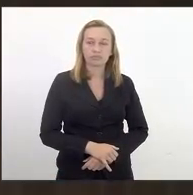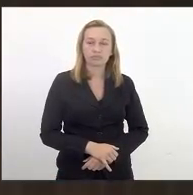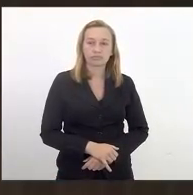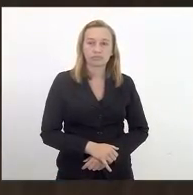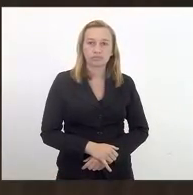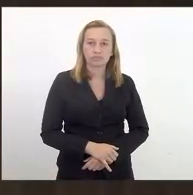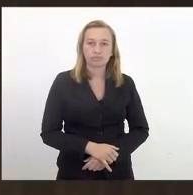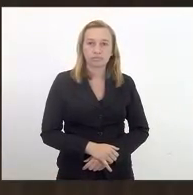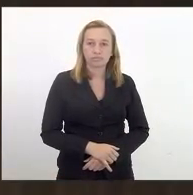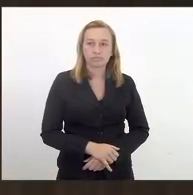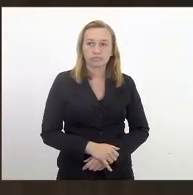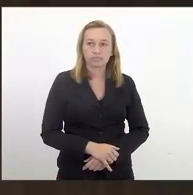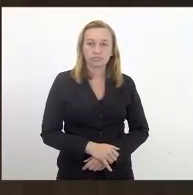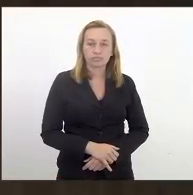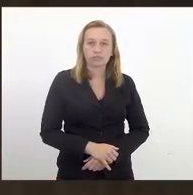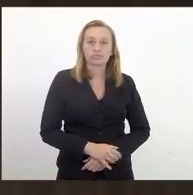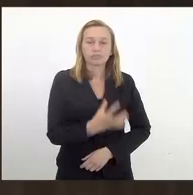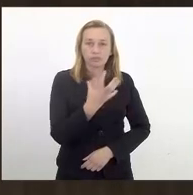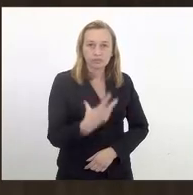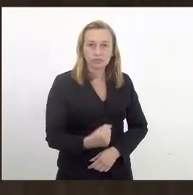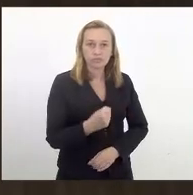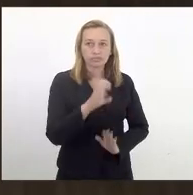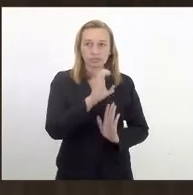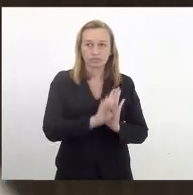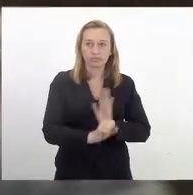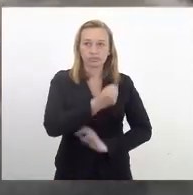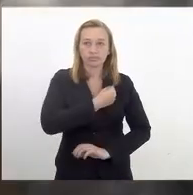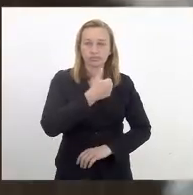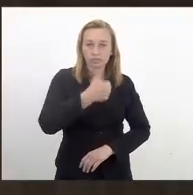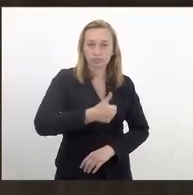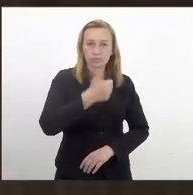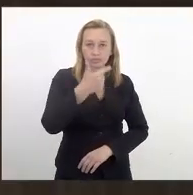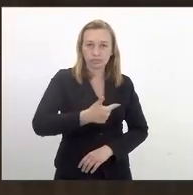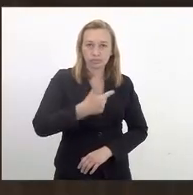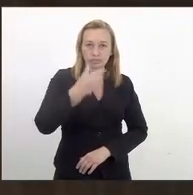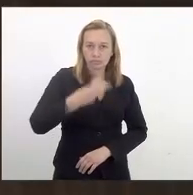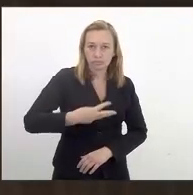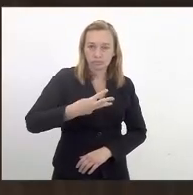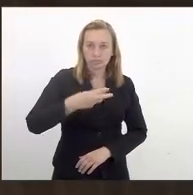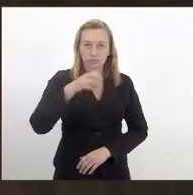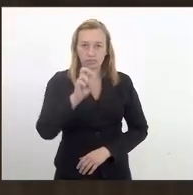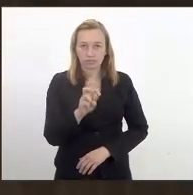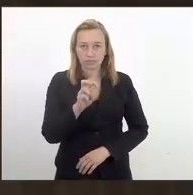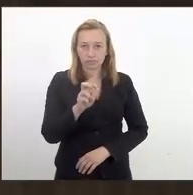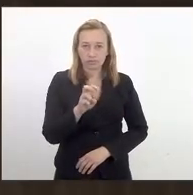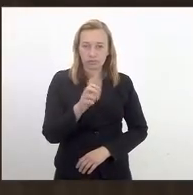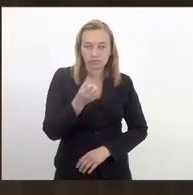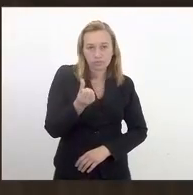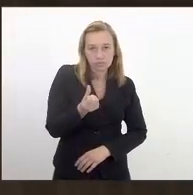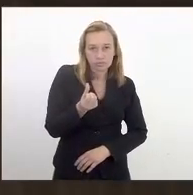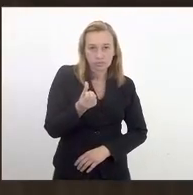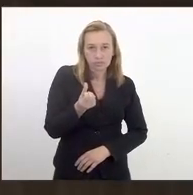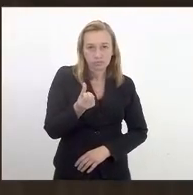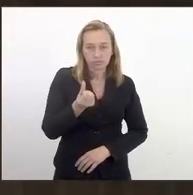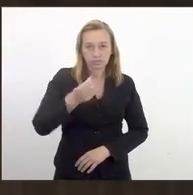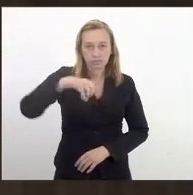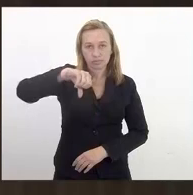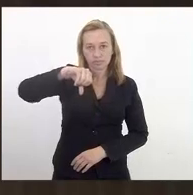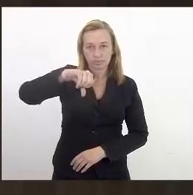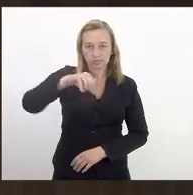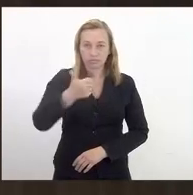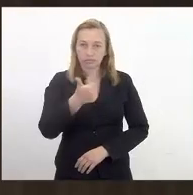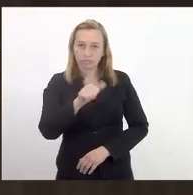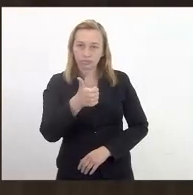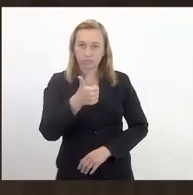aparecesse o presidente é favorável às emendas 1 2 3 5 6 9